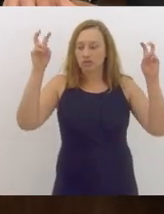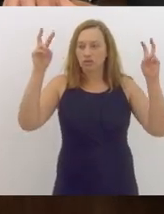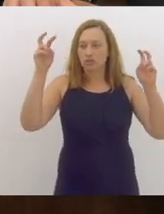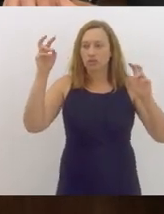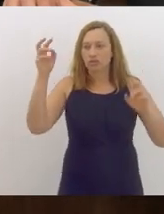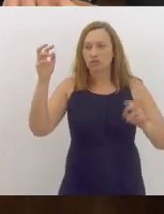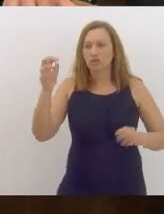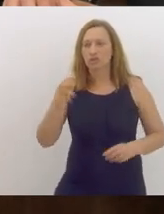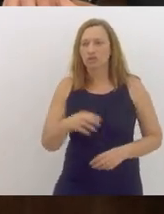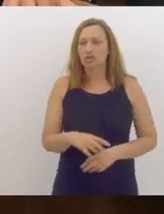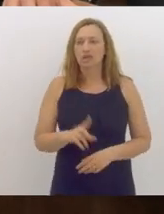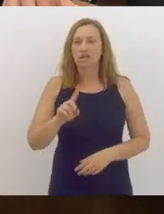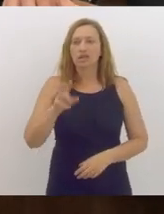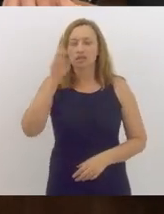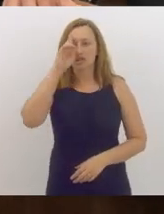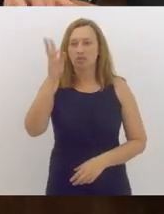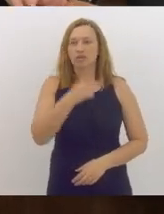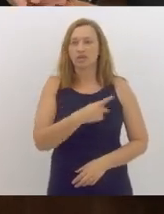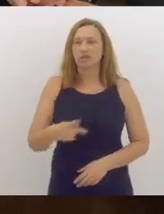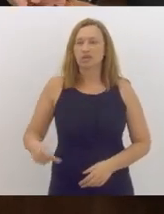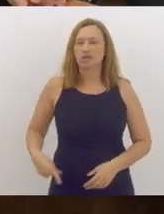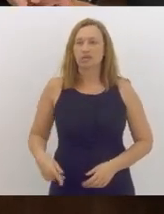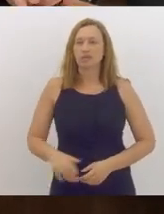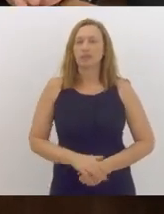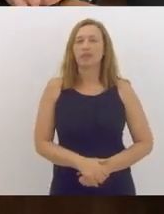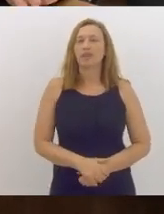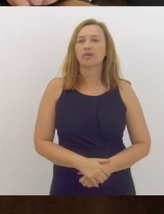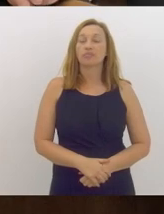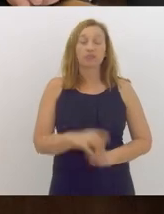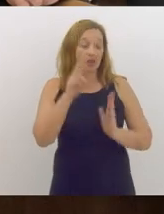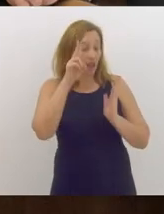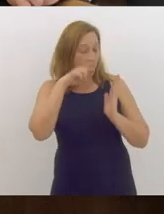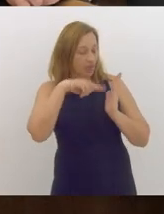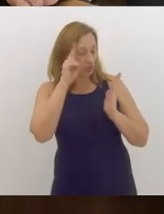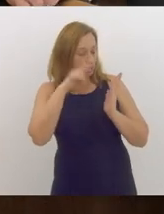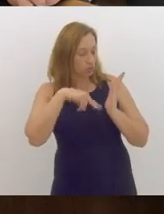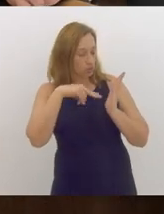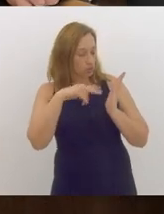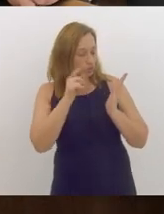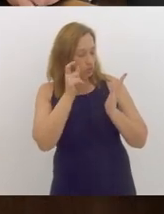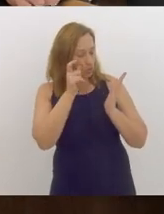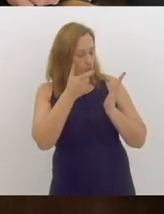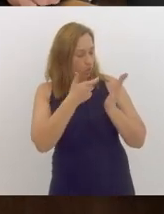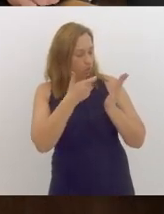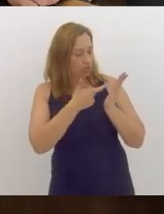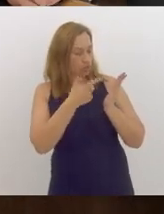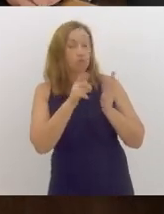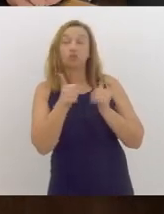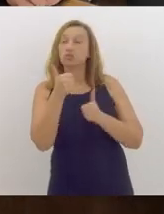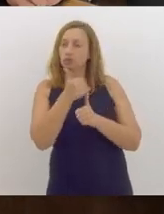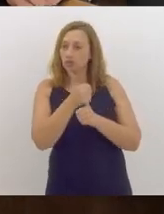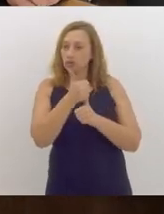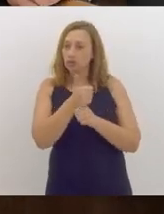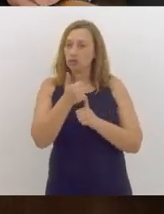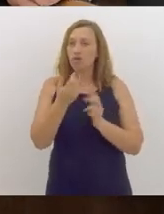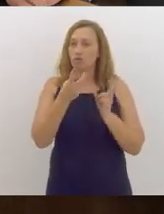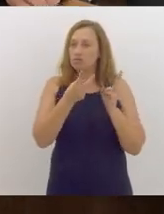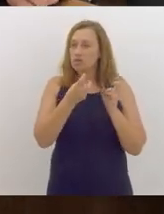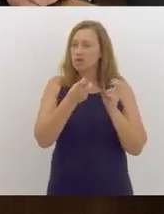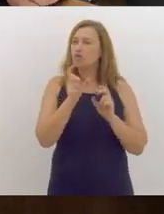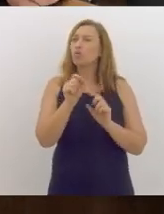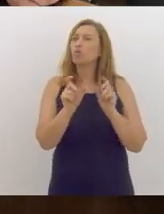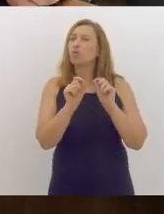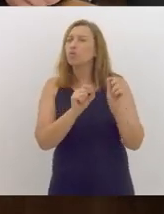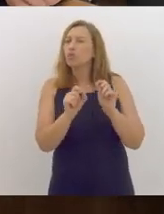Senhor presidente, na leitura atenta do substitutivo, verifico que ele